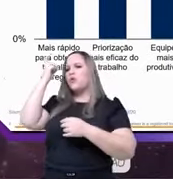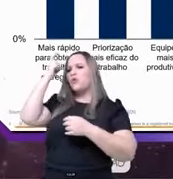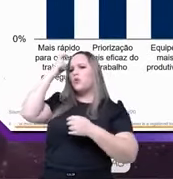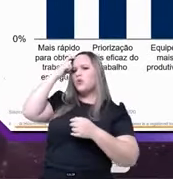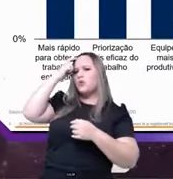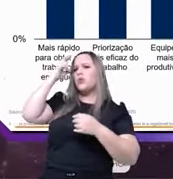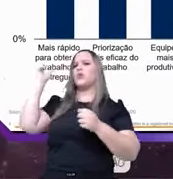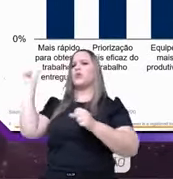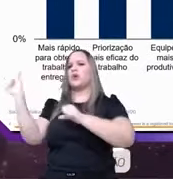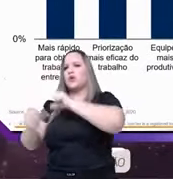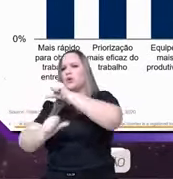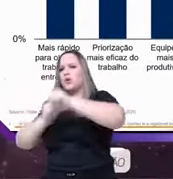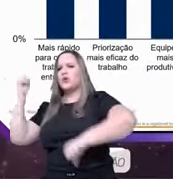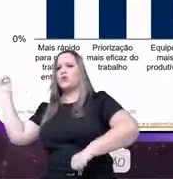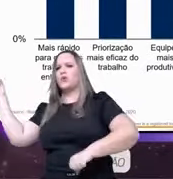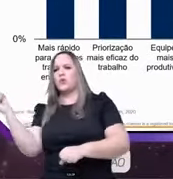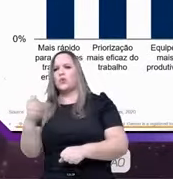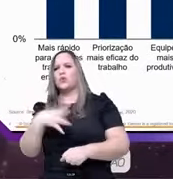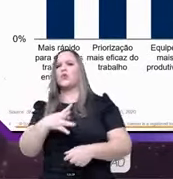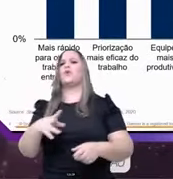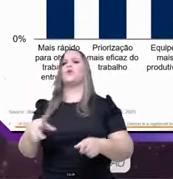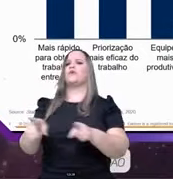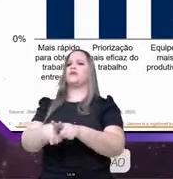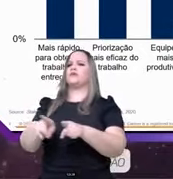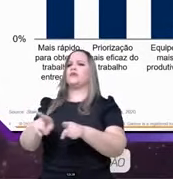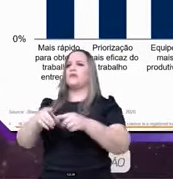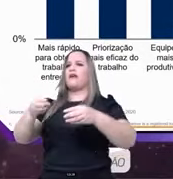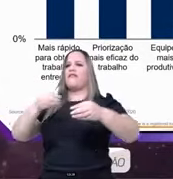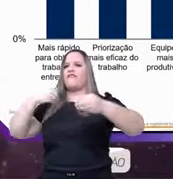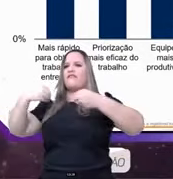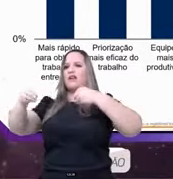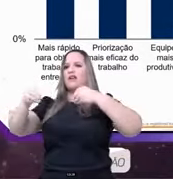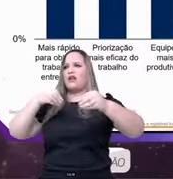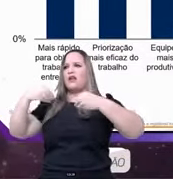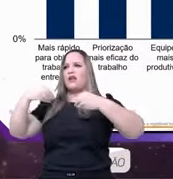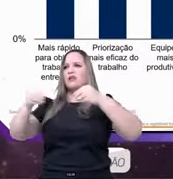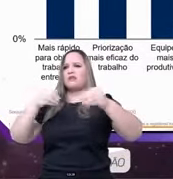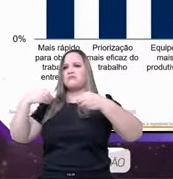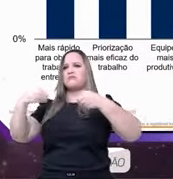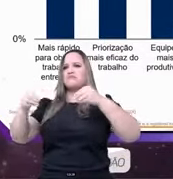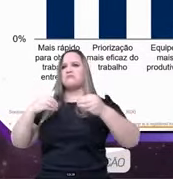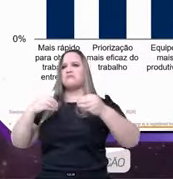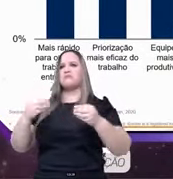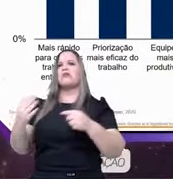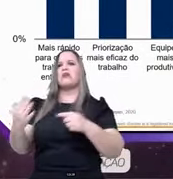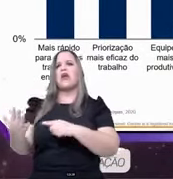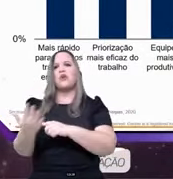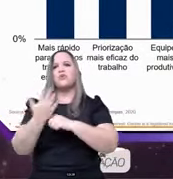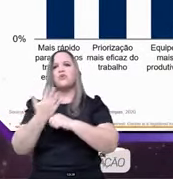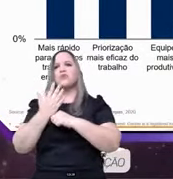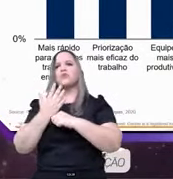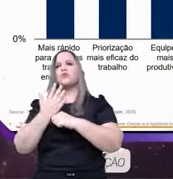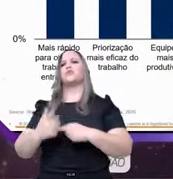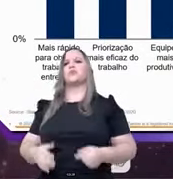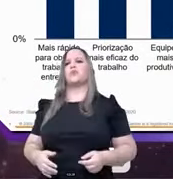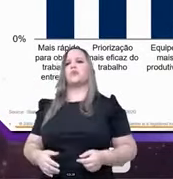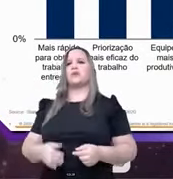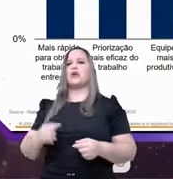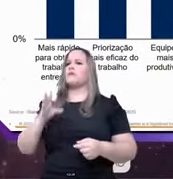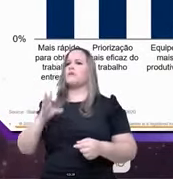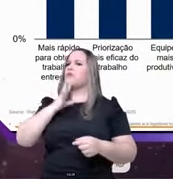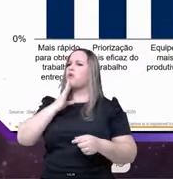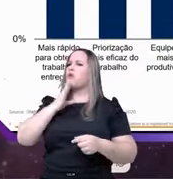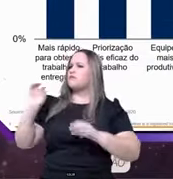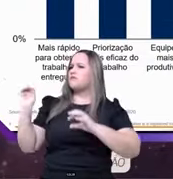você evoca essa flexibilidade, tudo isso, você traz uma moral, você traz um conhecimento novo, você